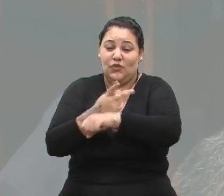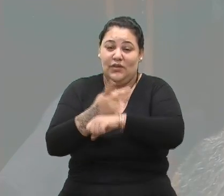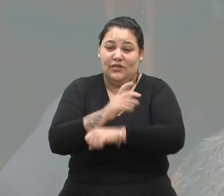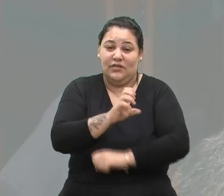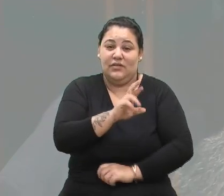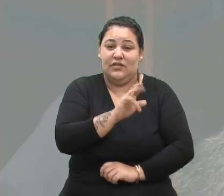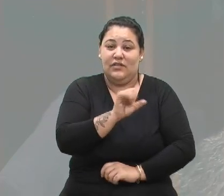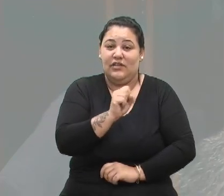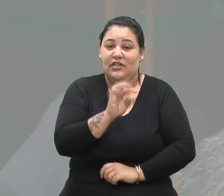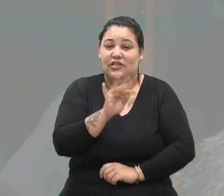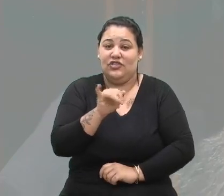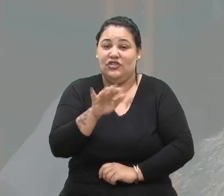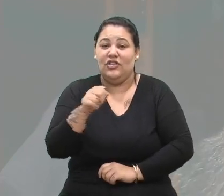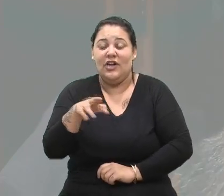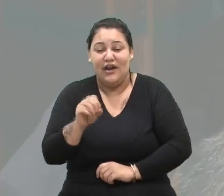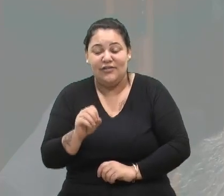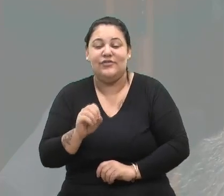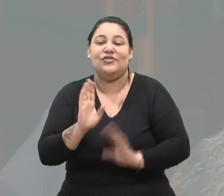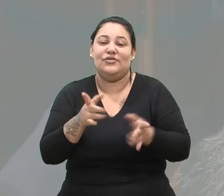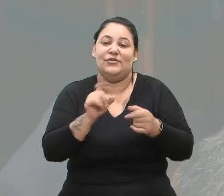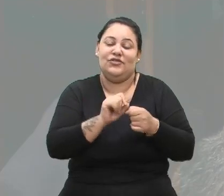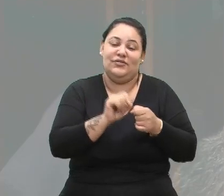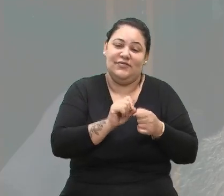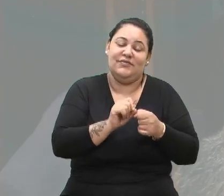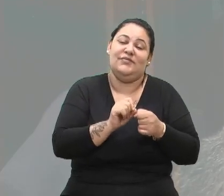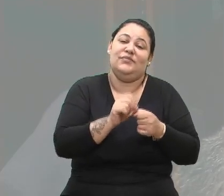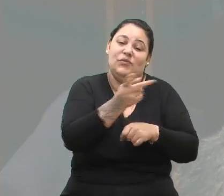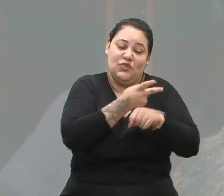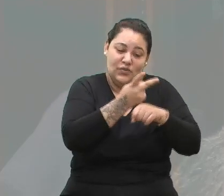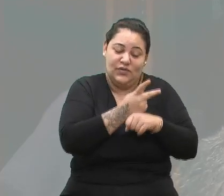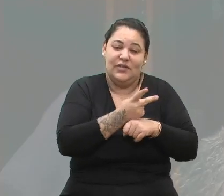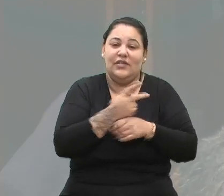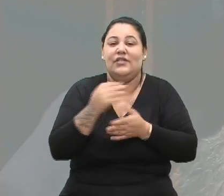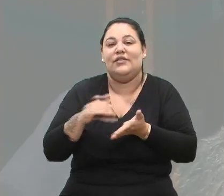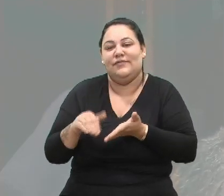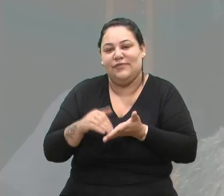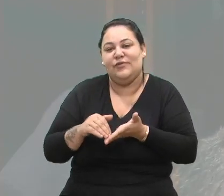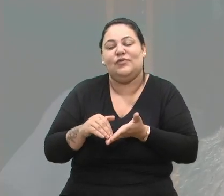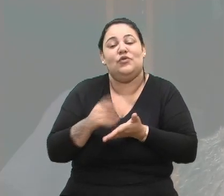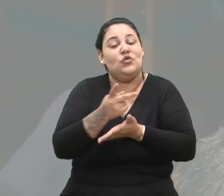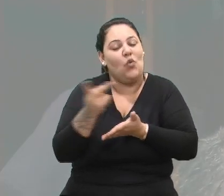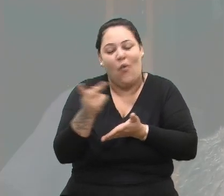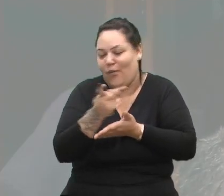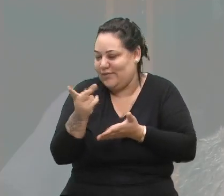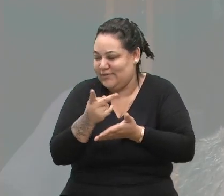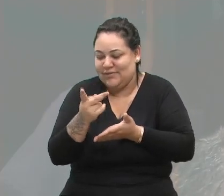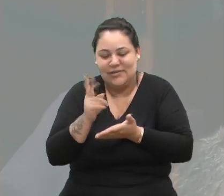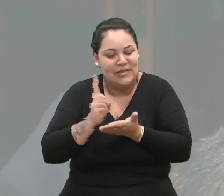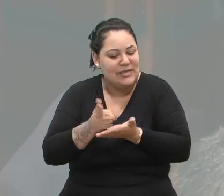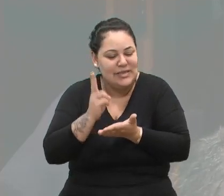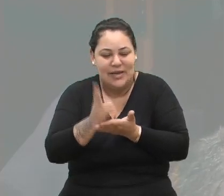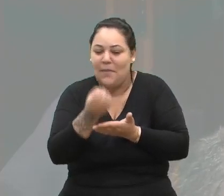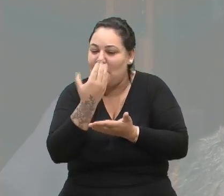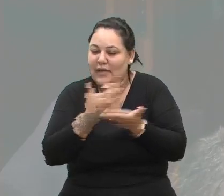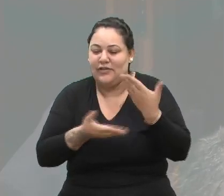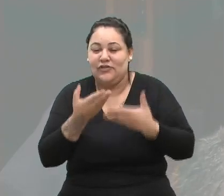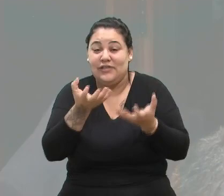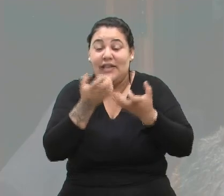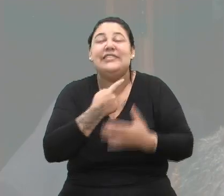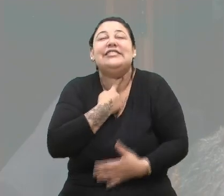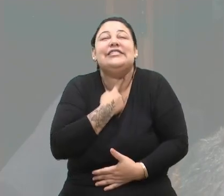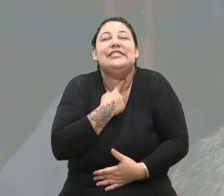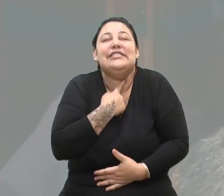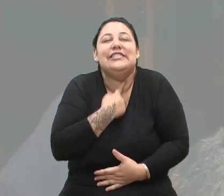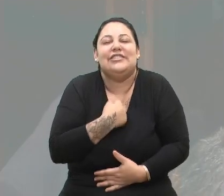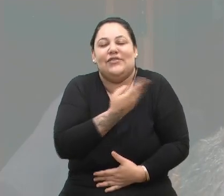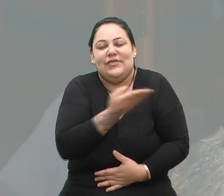tive procurando o Tequila lá na secretaria e sempre fui bem atendido. Então, quero desejar que aqui vocês sejam colegas bem-vindos e